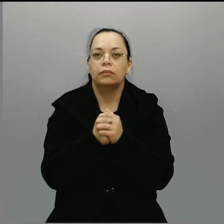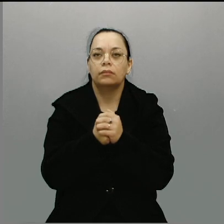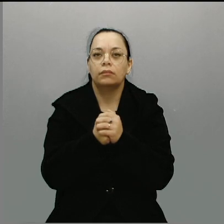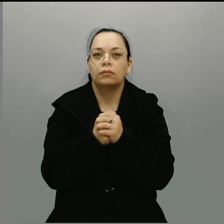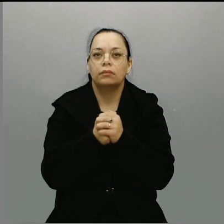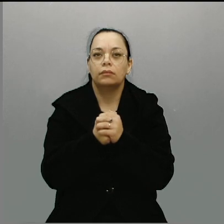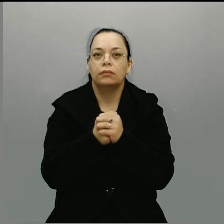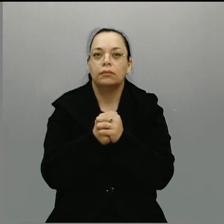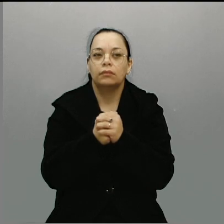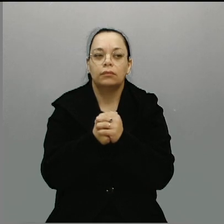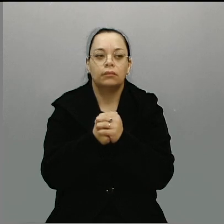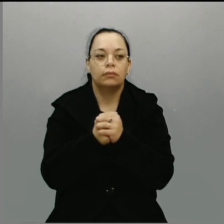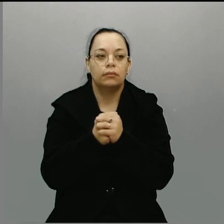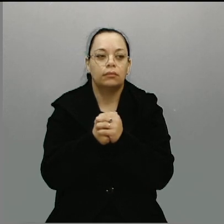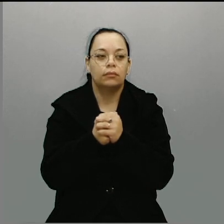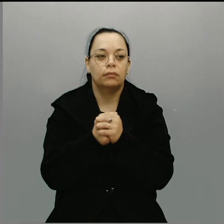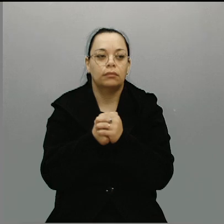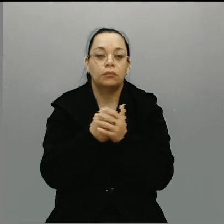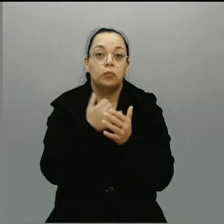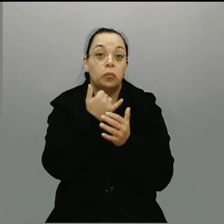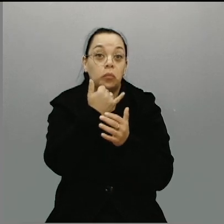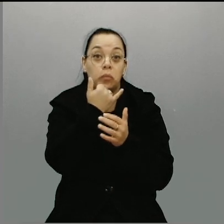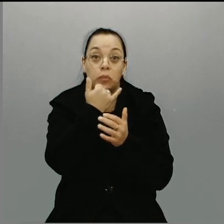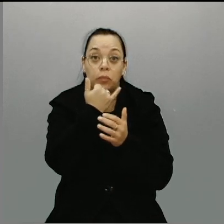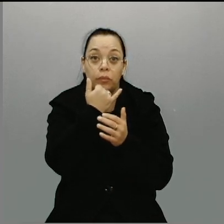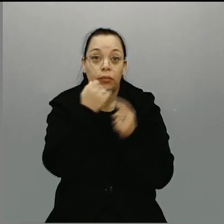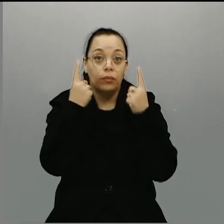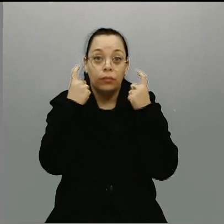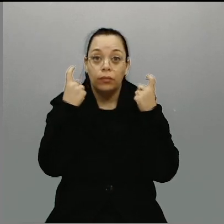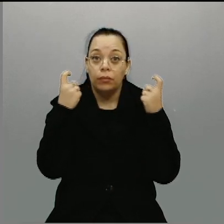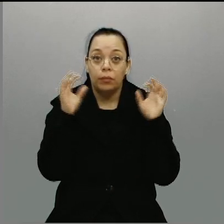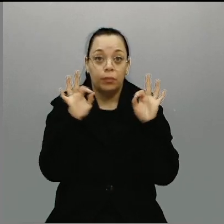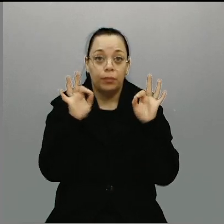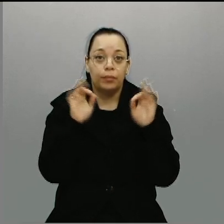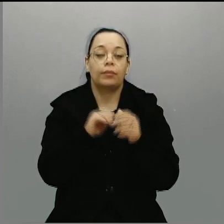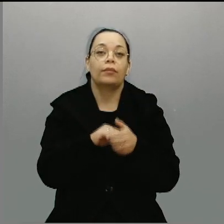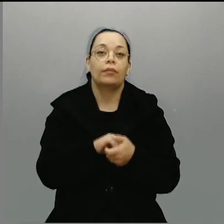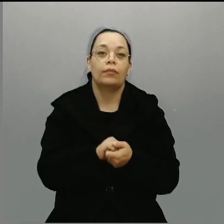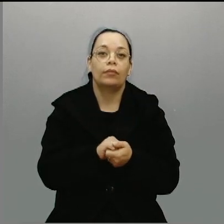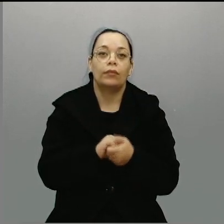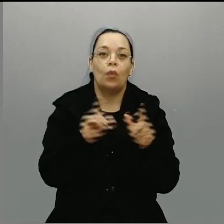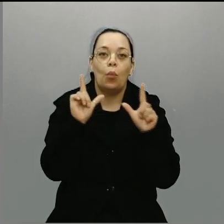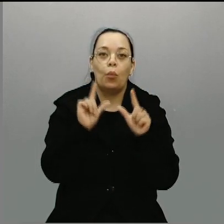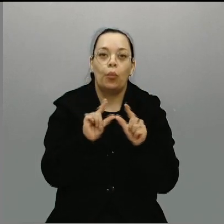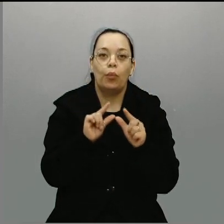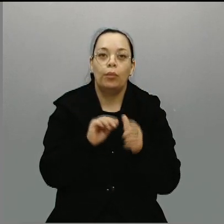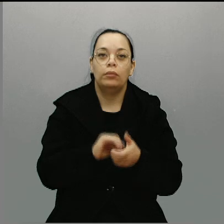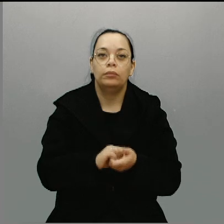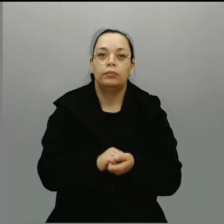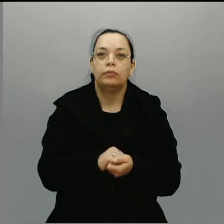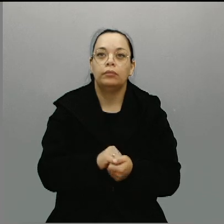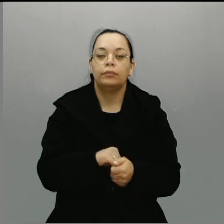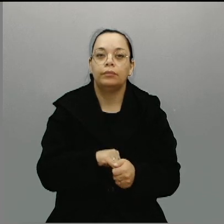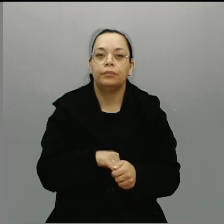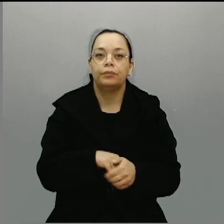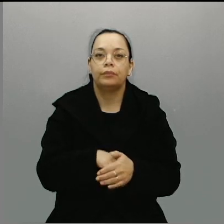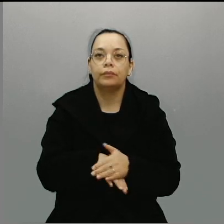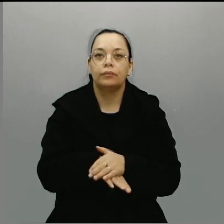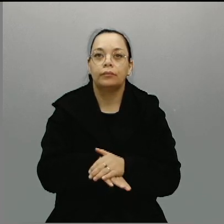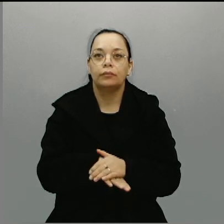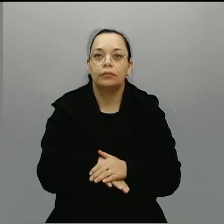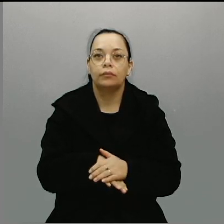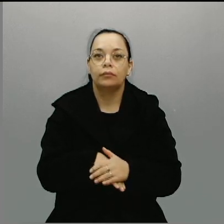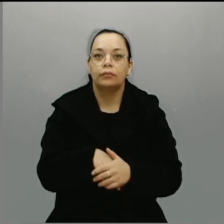unidades ao todo, tanto do programa Minha Casa Minha Vida, dos lotes urbanizados, nessas 227 casas. Parabéns. É um